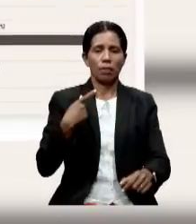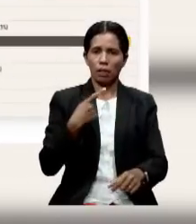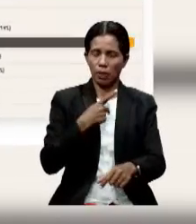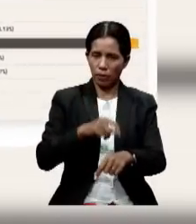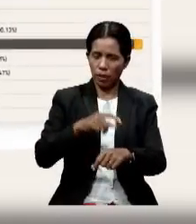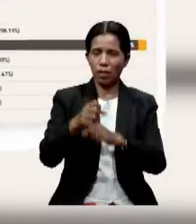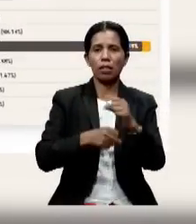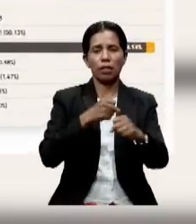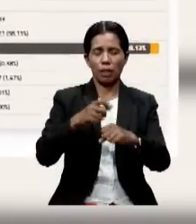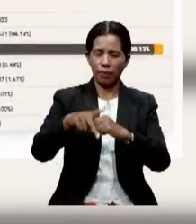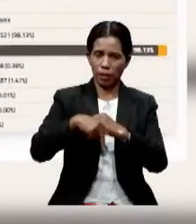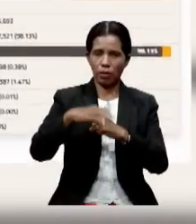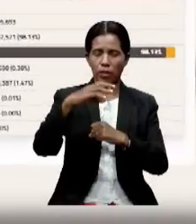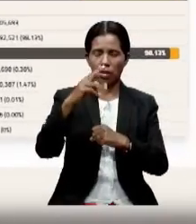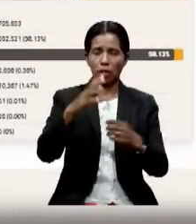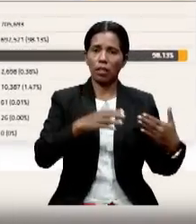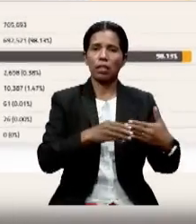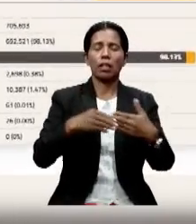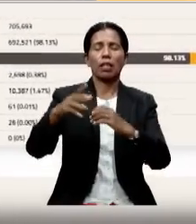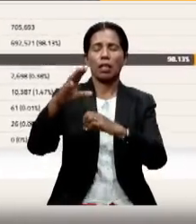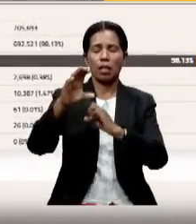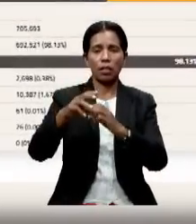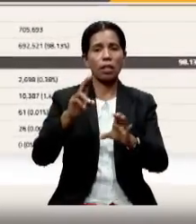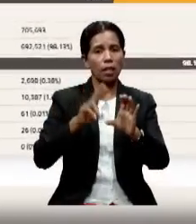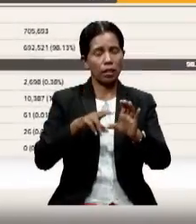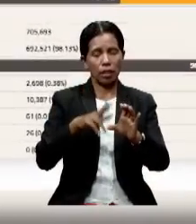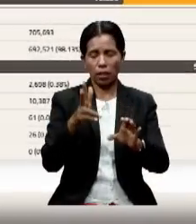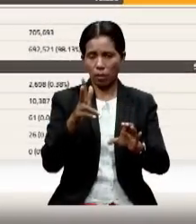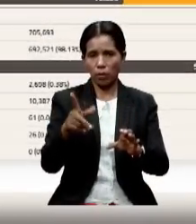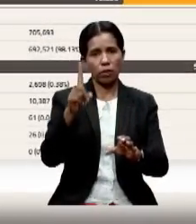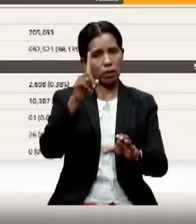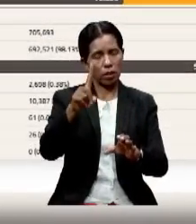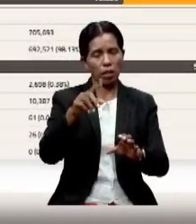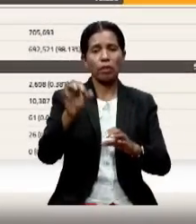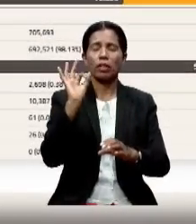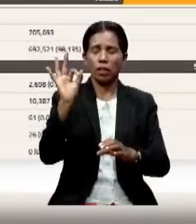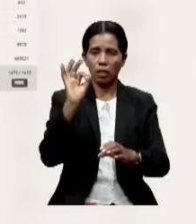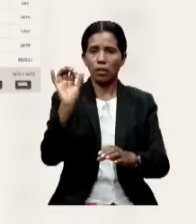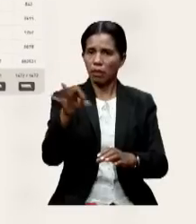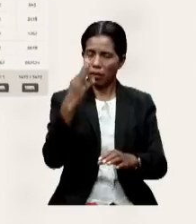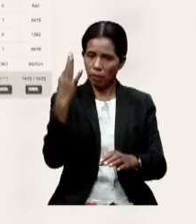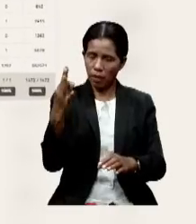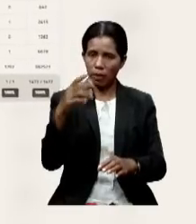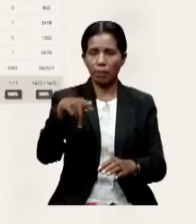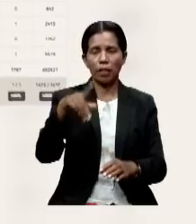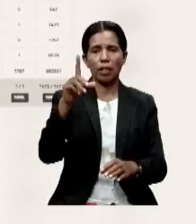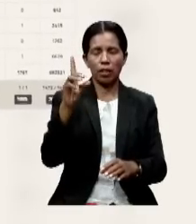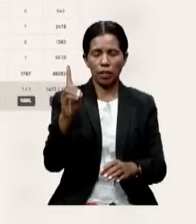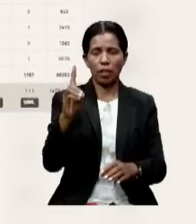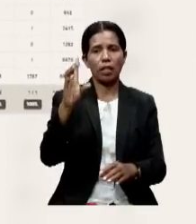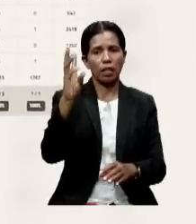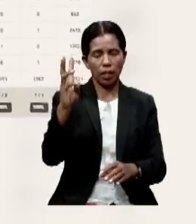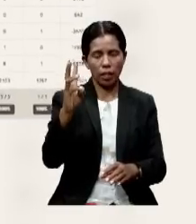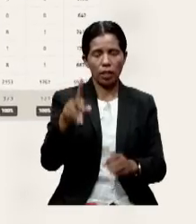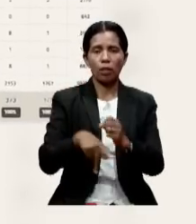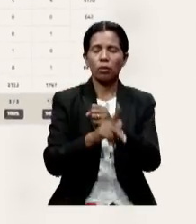Inanê, Partido CNRT, lidera o cadeiro de torno do Recinira, Fretilin Sanolurecencia, PDN, Cunto Lima,